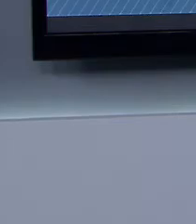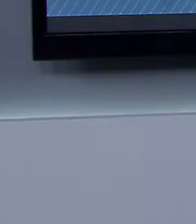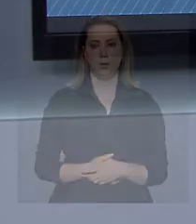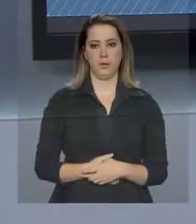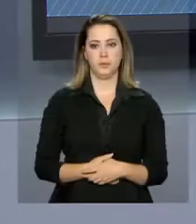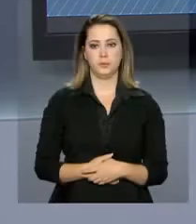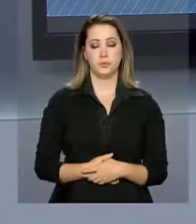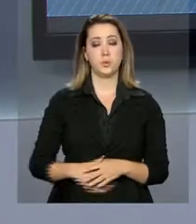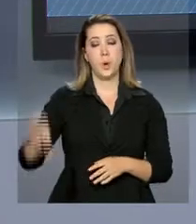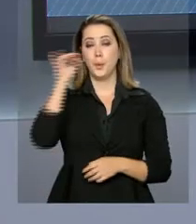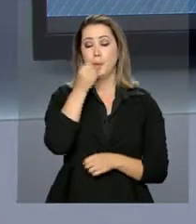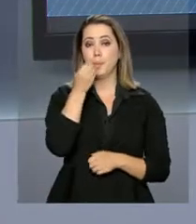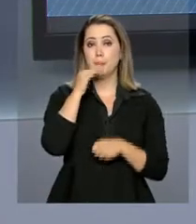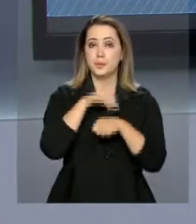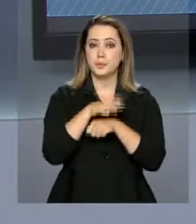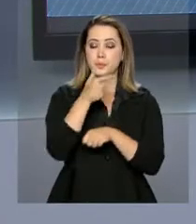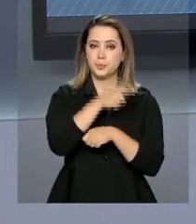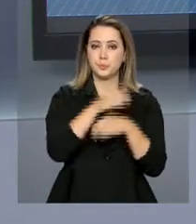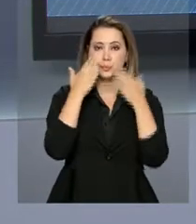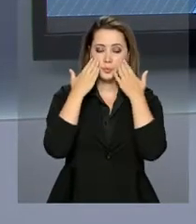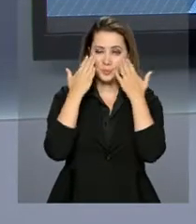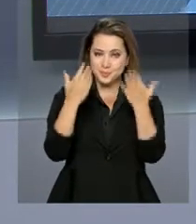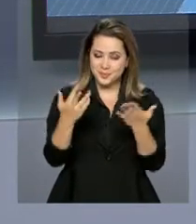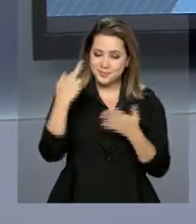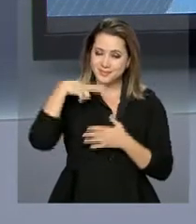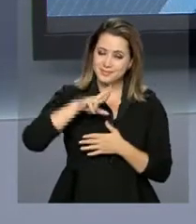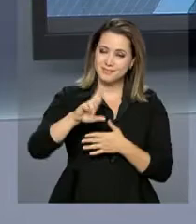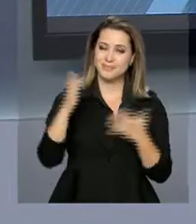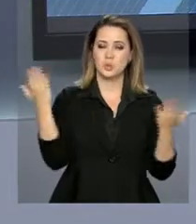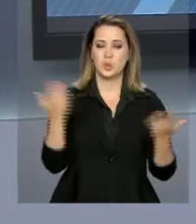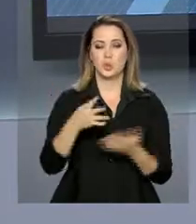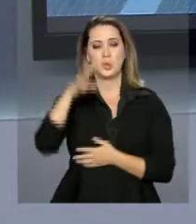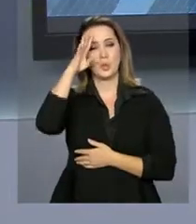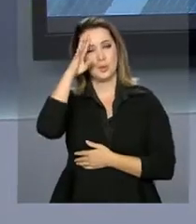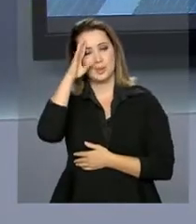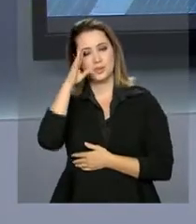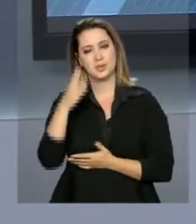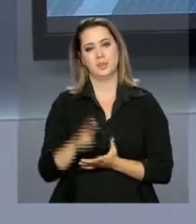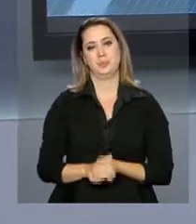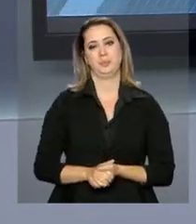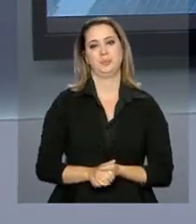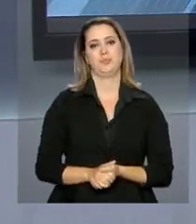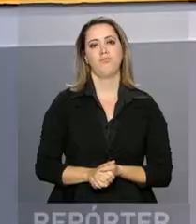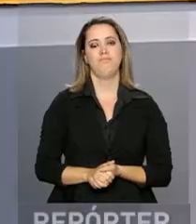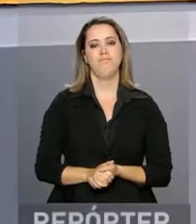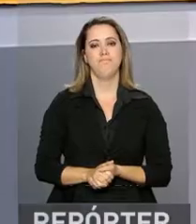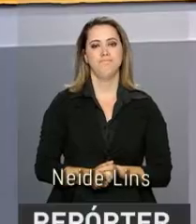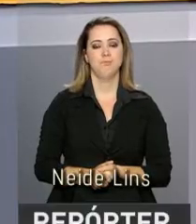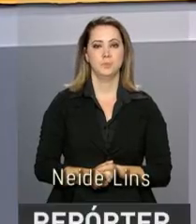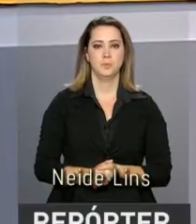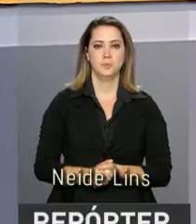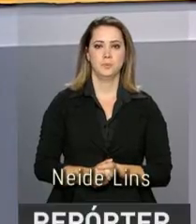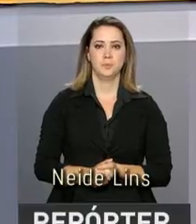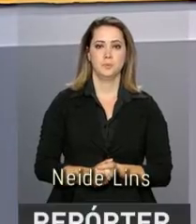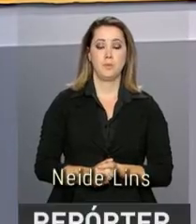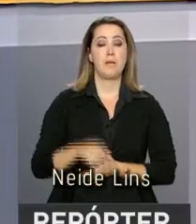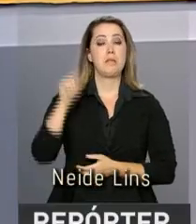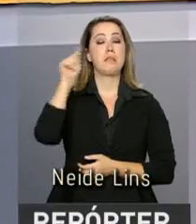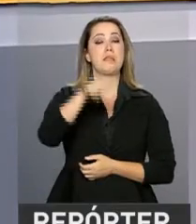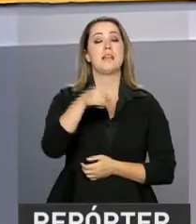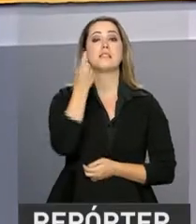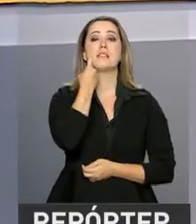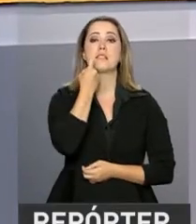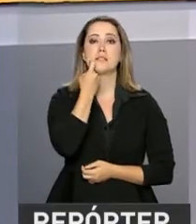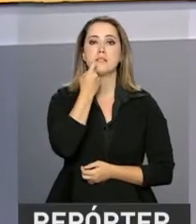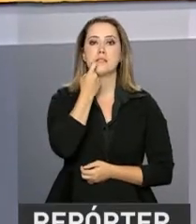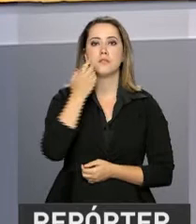olá boa noite no ar a última edição desta quarta-feira do repórter nbr a partir desta sexta feira